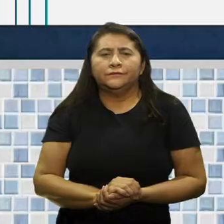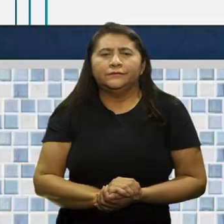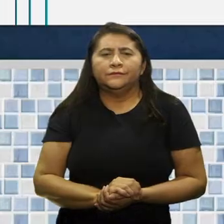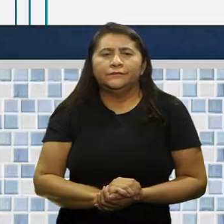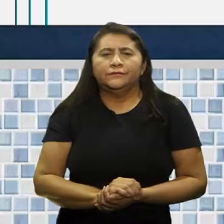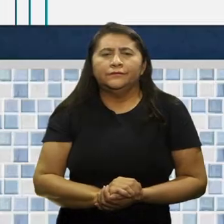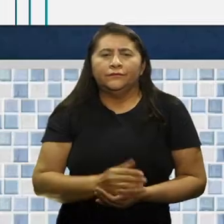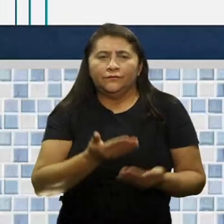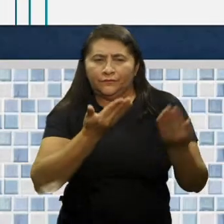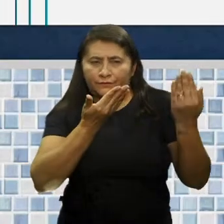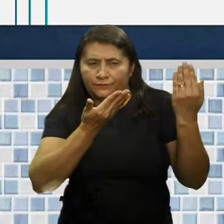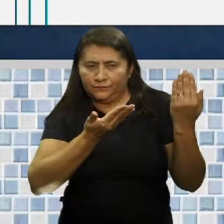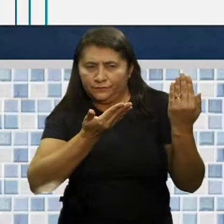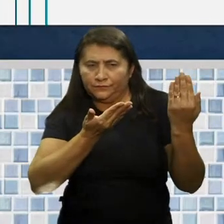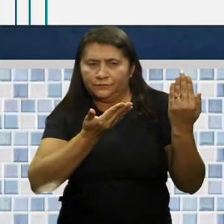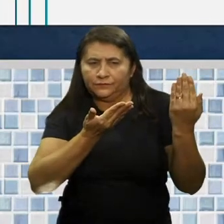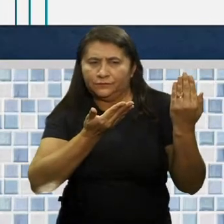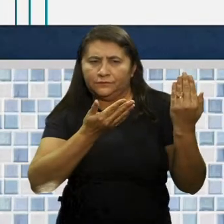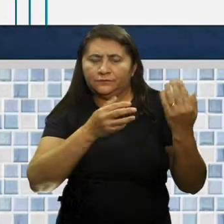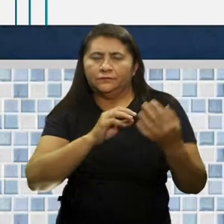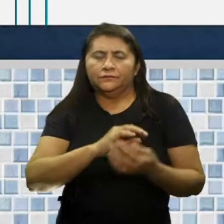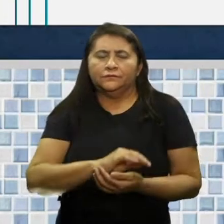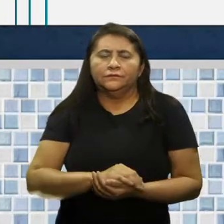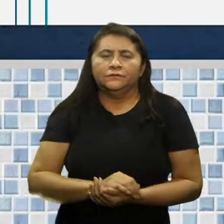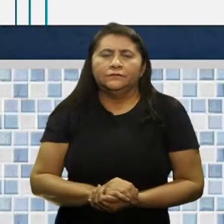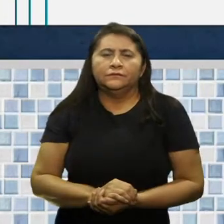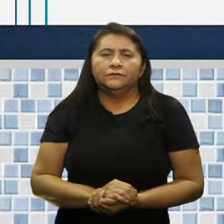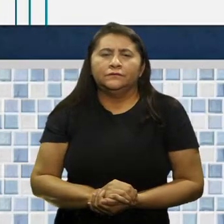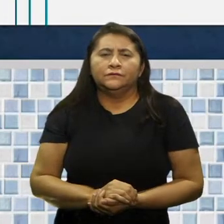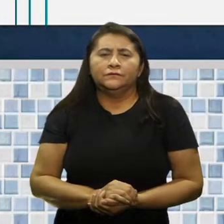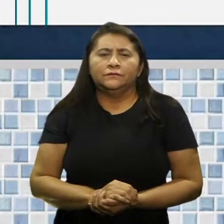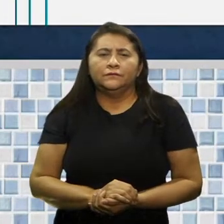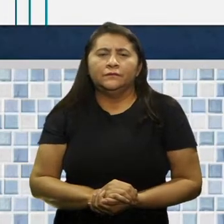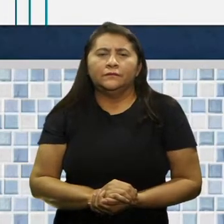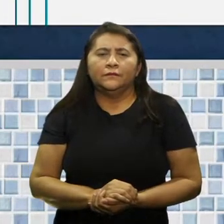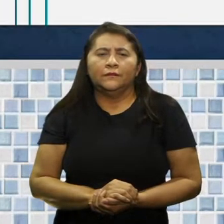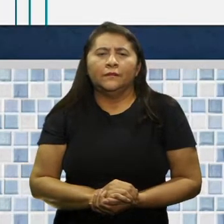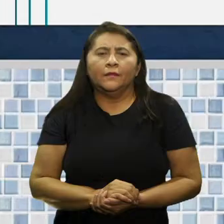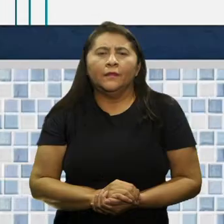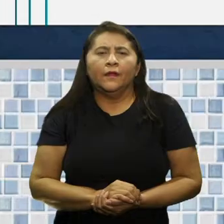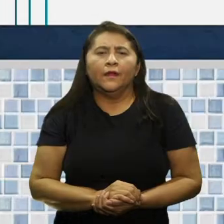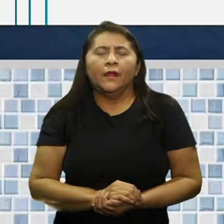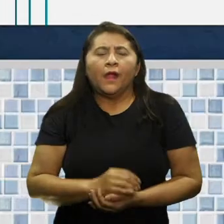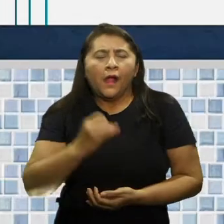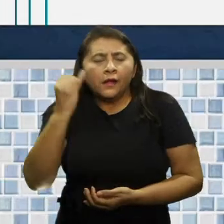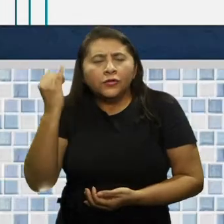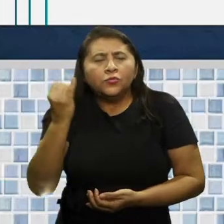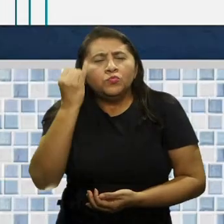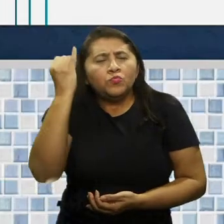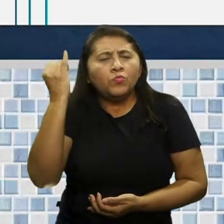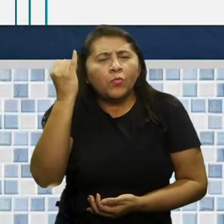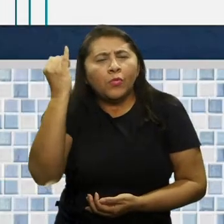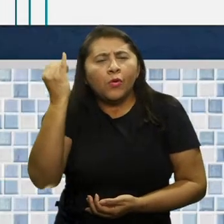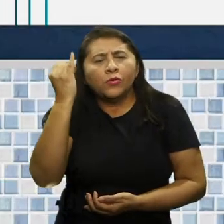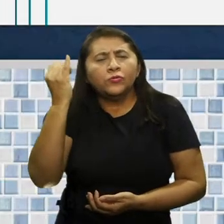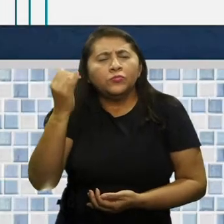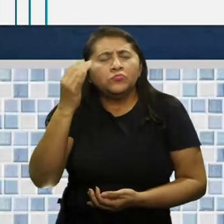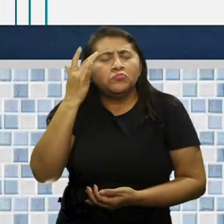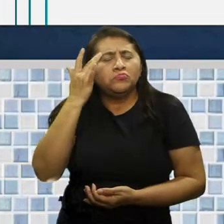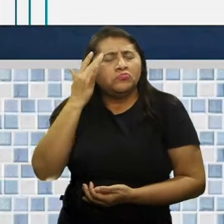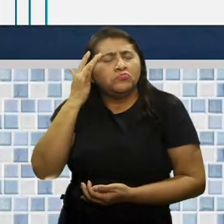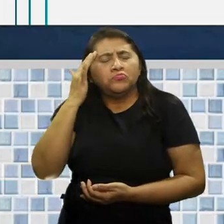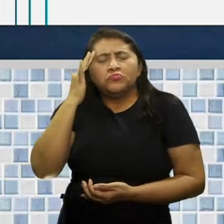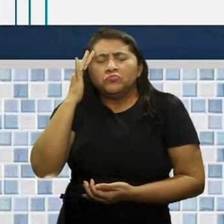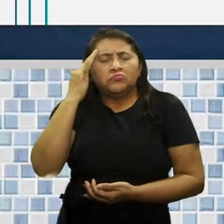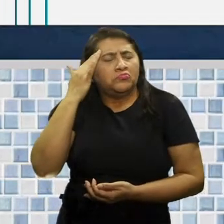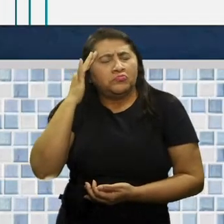Don't make close contact with people who are sick. Esse aí é super importante, às vezes a gente não sabe, por isso que a